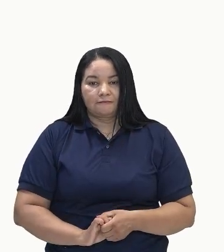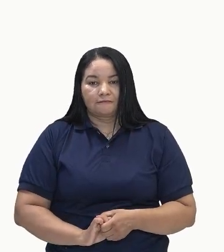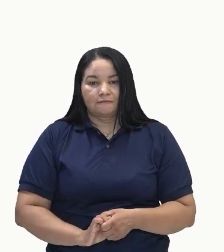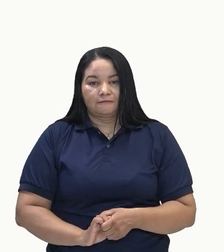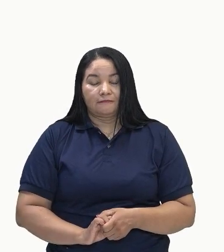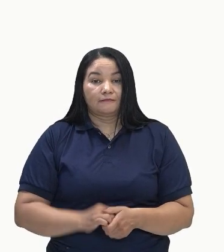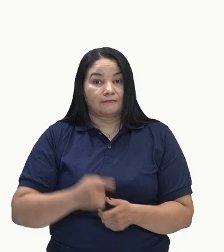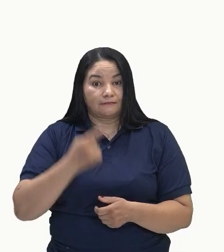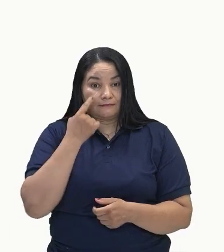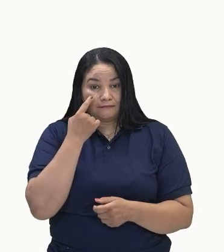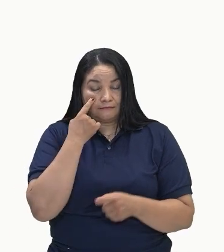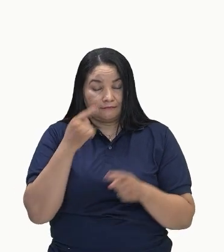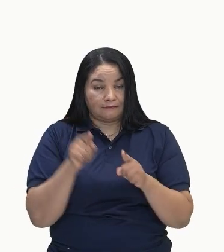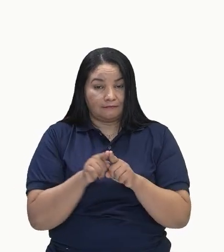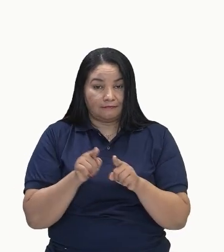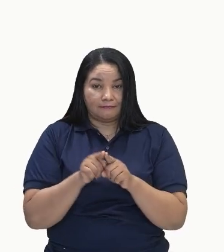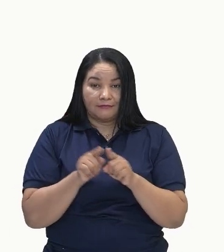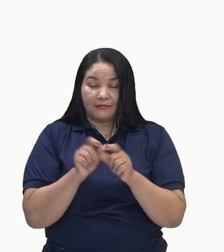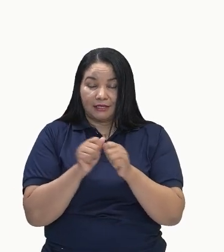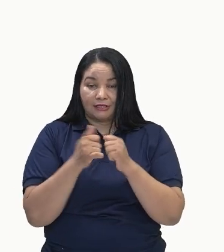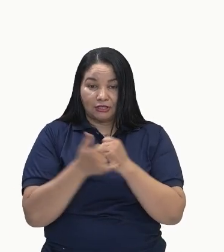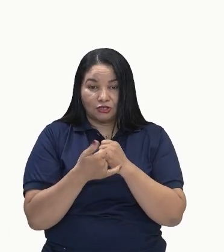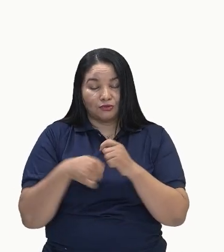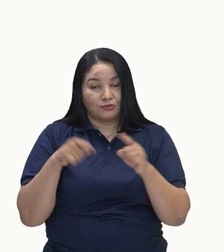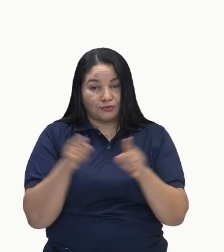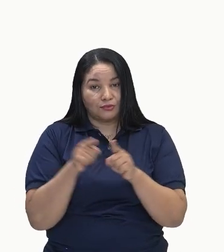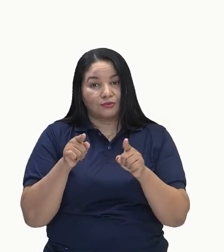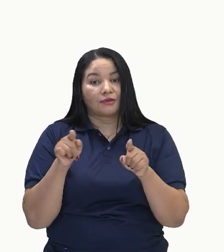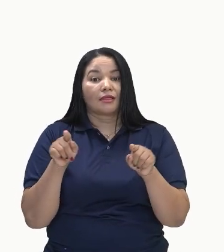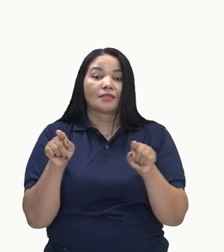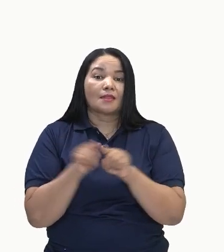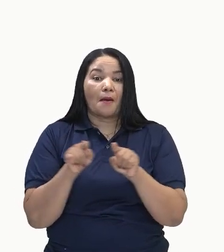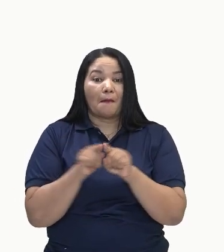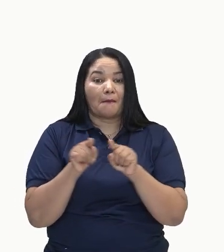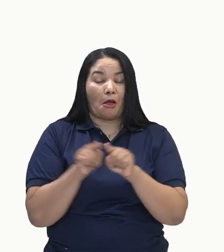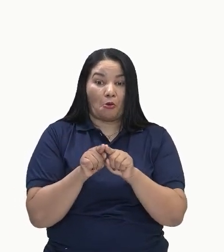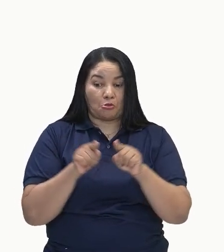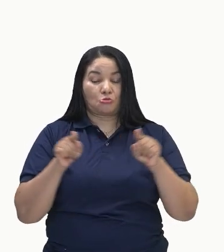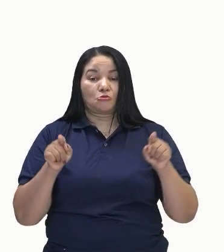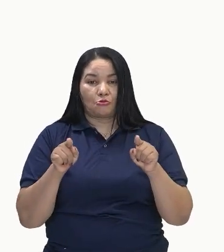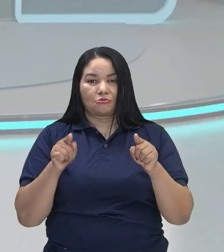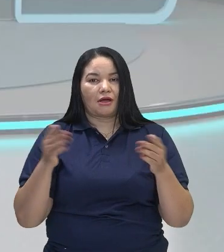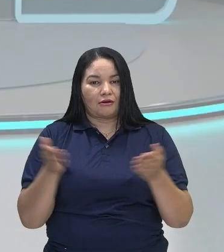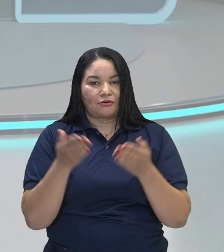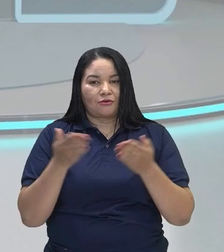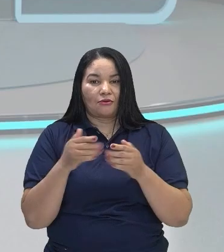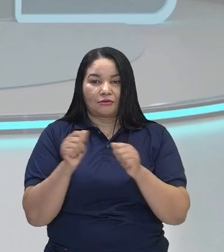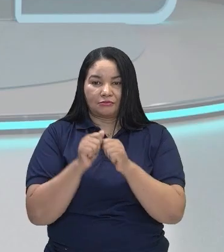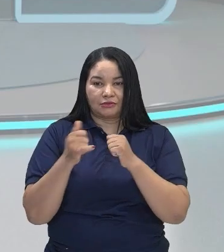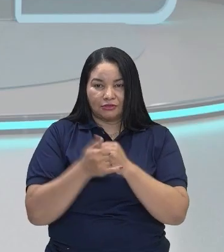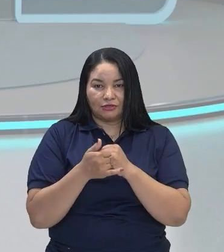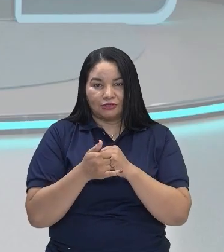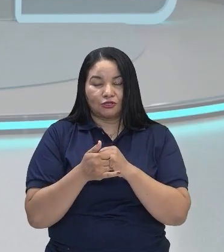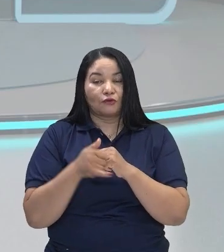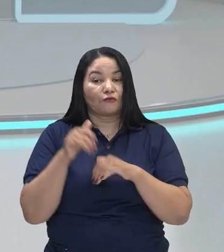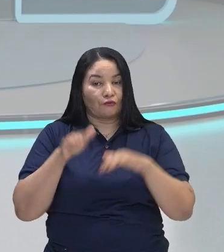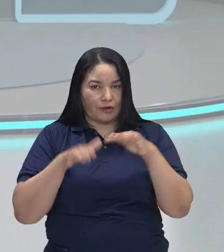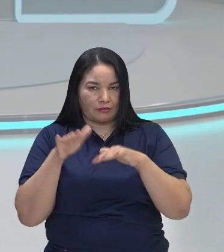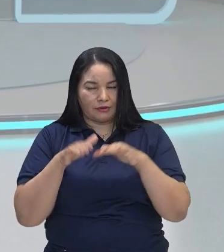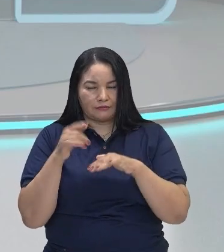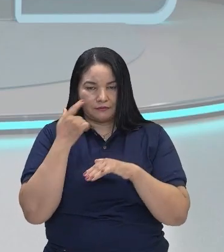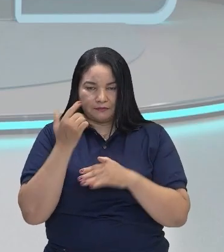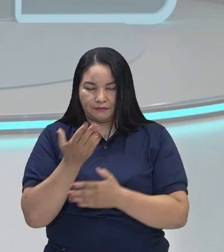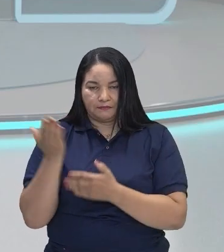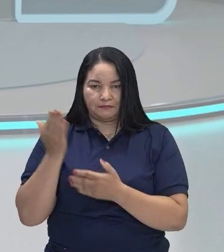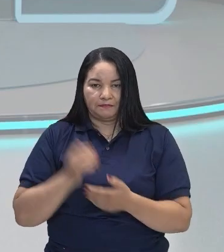então adjetivos curtos e longos e suas particularidades. Agora a gente vai falar de adjetivos irregulares. O que é um